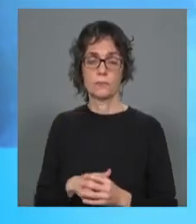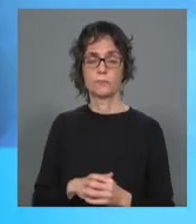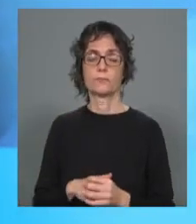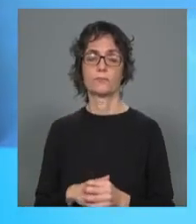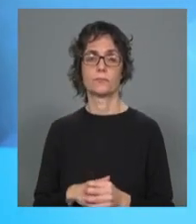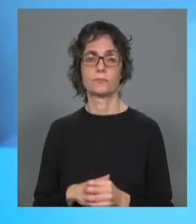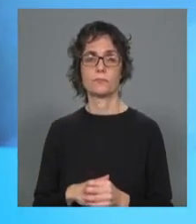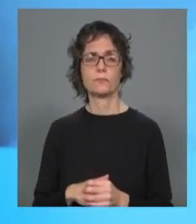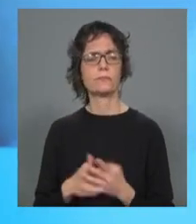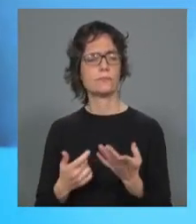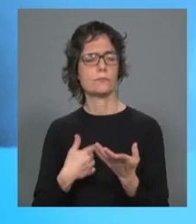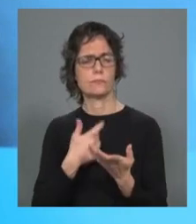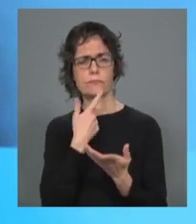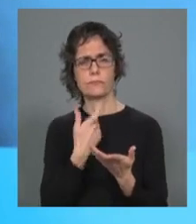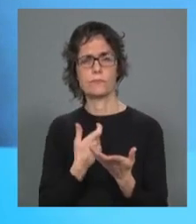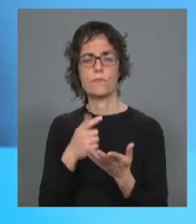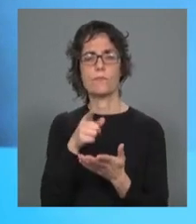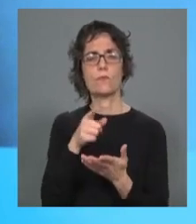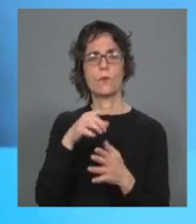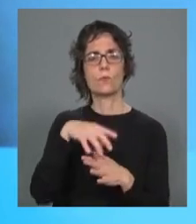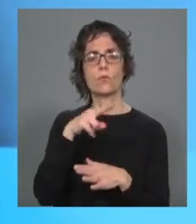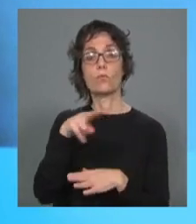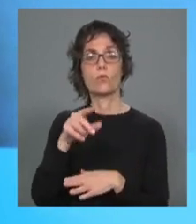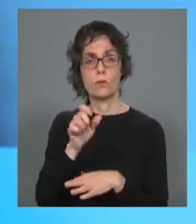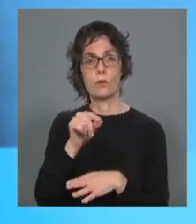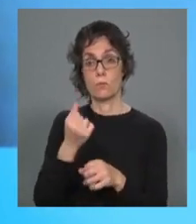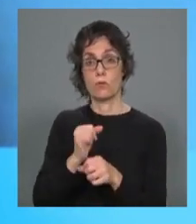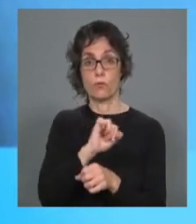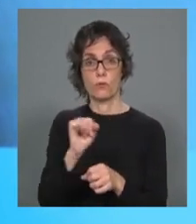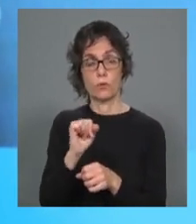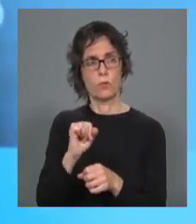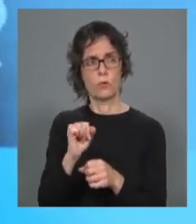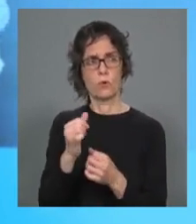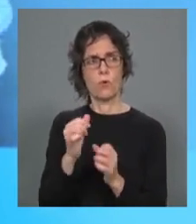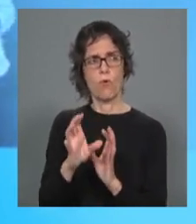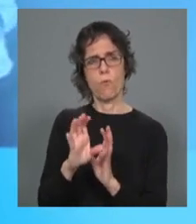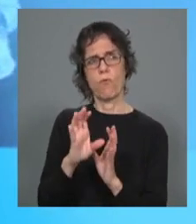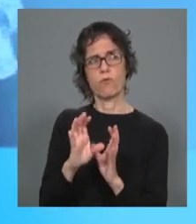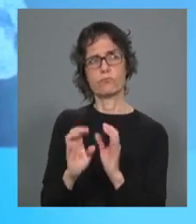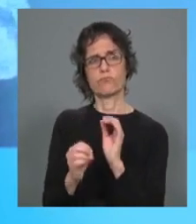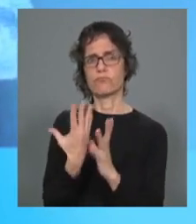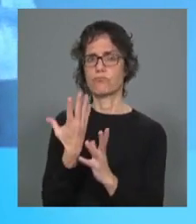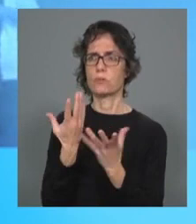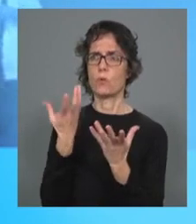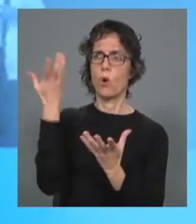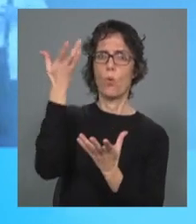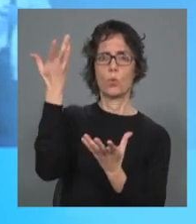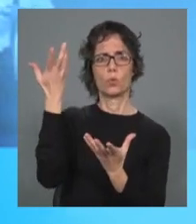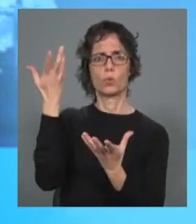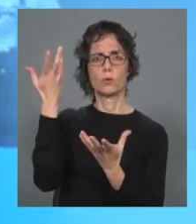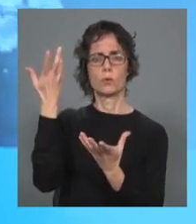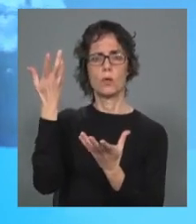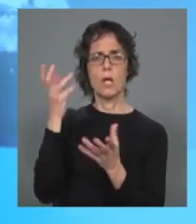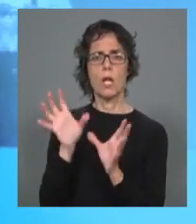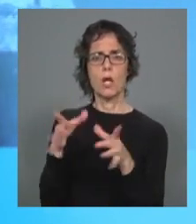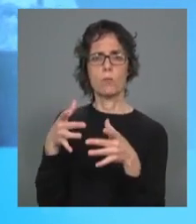museu e o vosso trabalho vai criando também cultura nos párocos, nas comissões